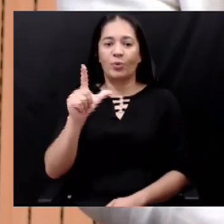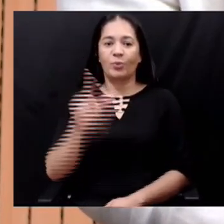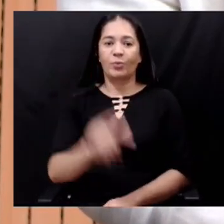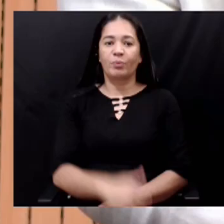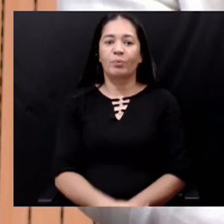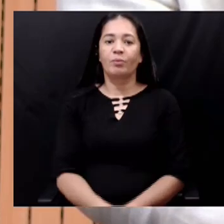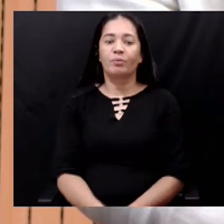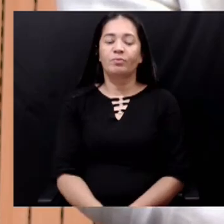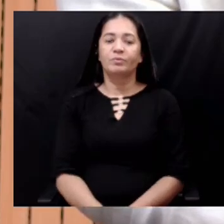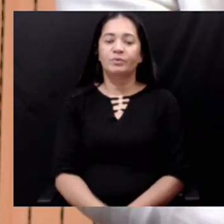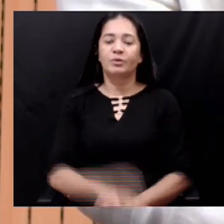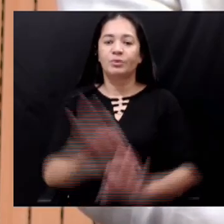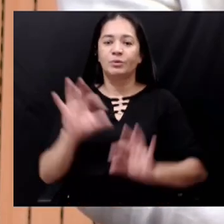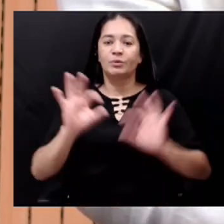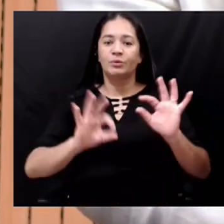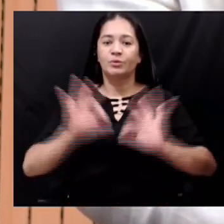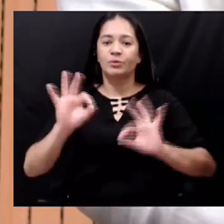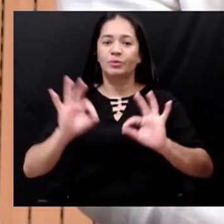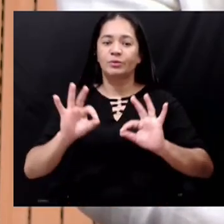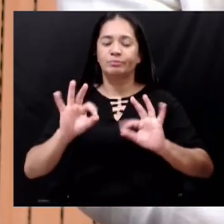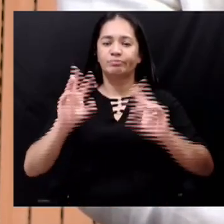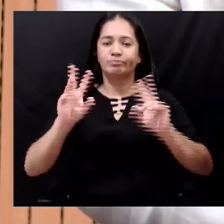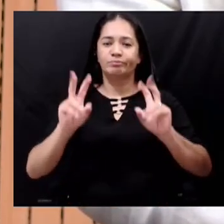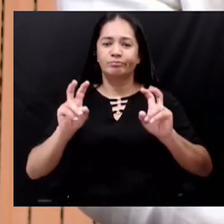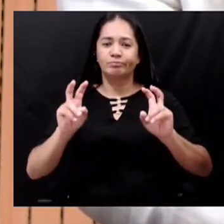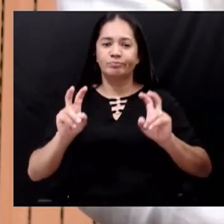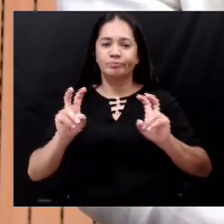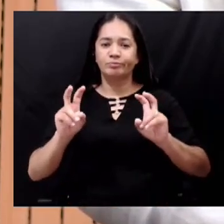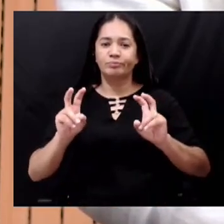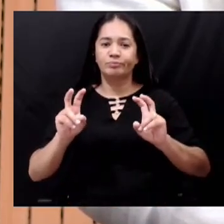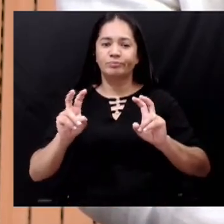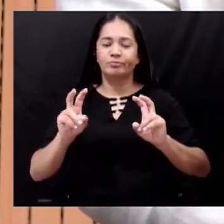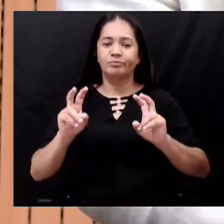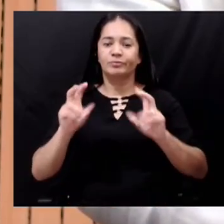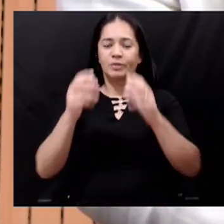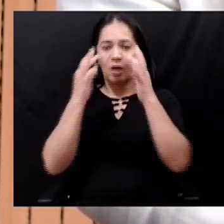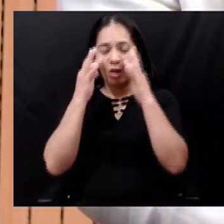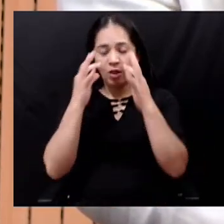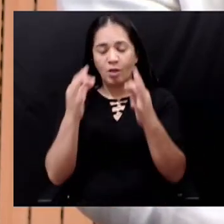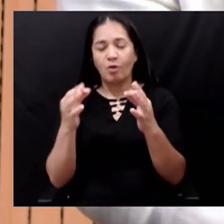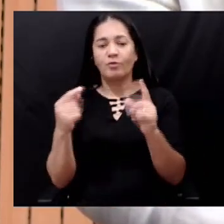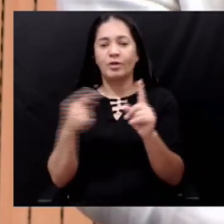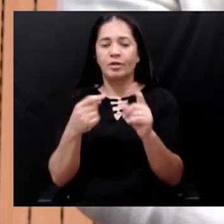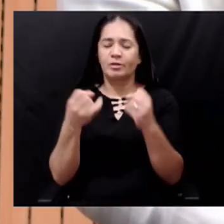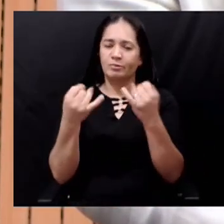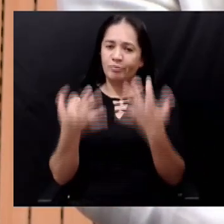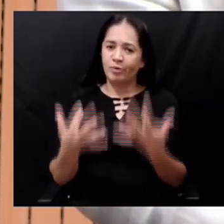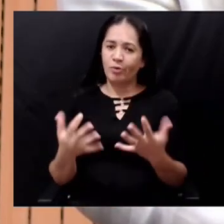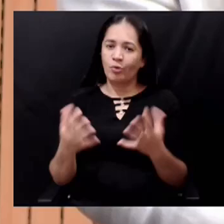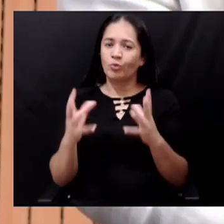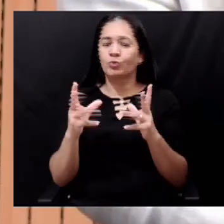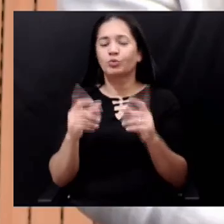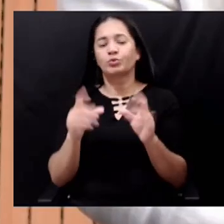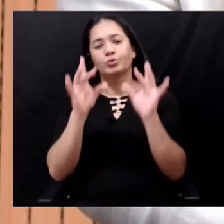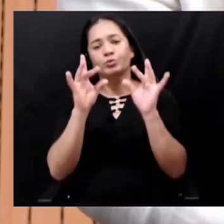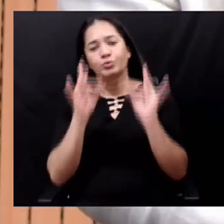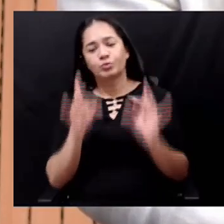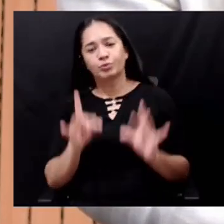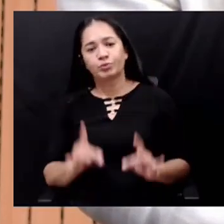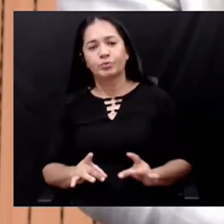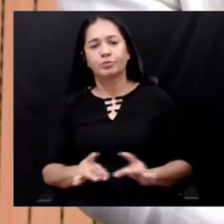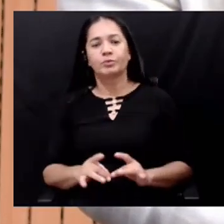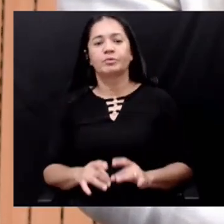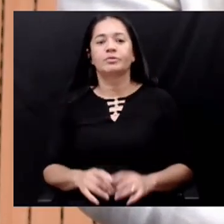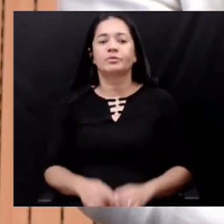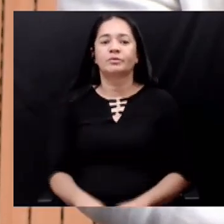organizar as questões. Houve o Kleber trouxe uma ótima exposição aqui do projeto,